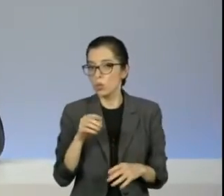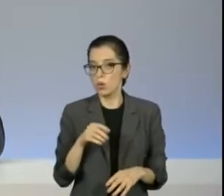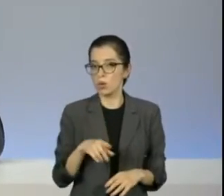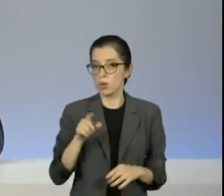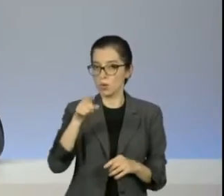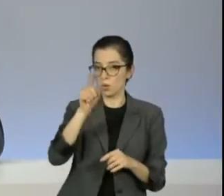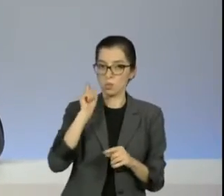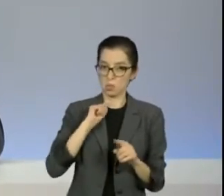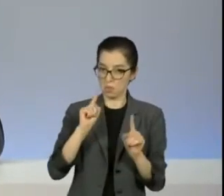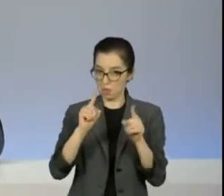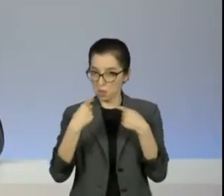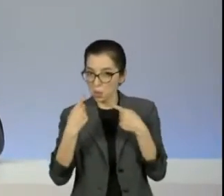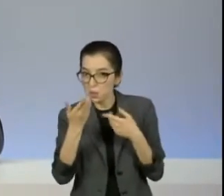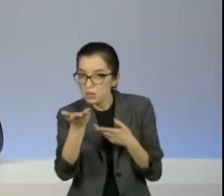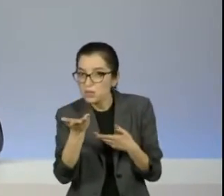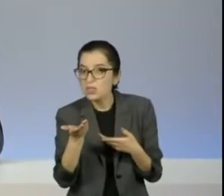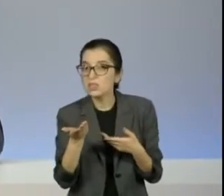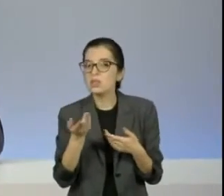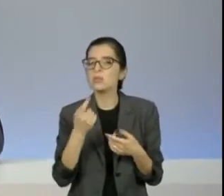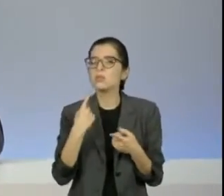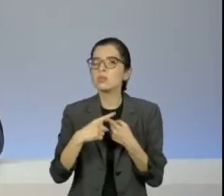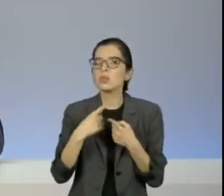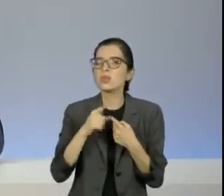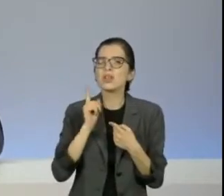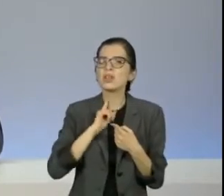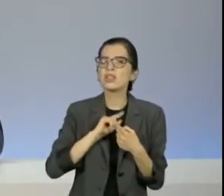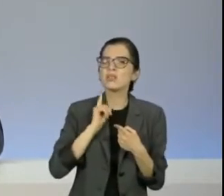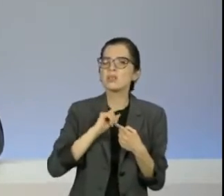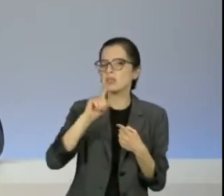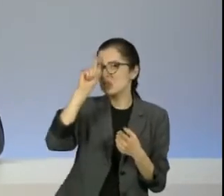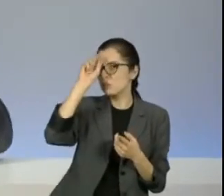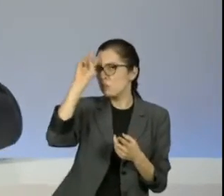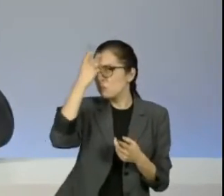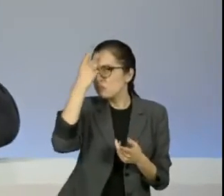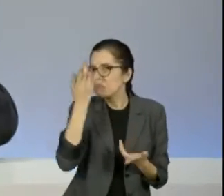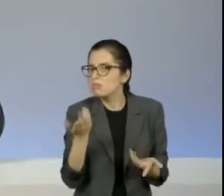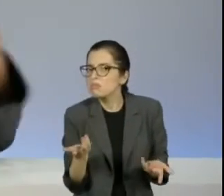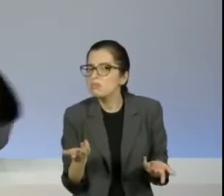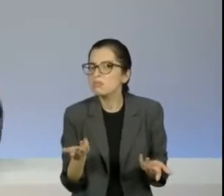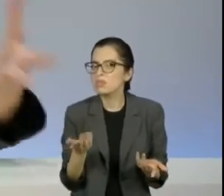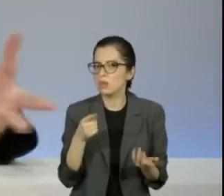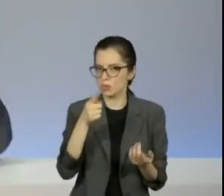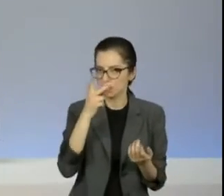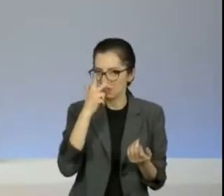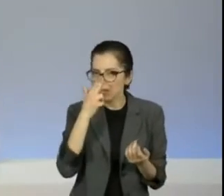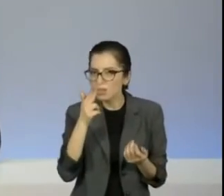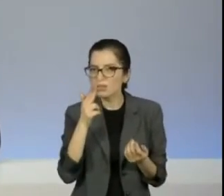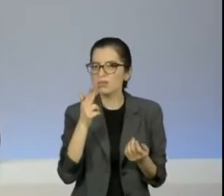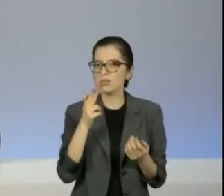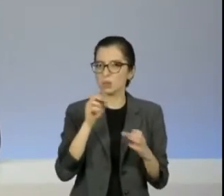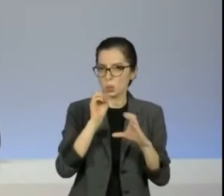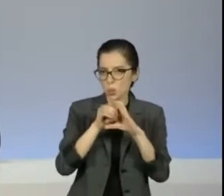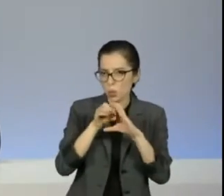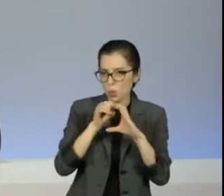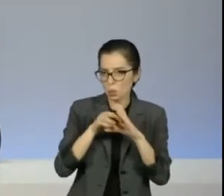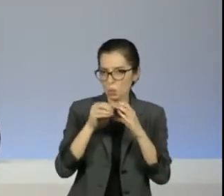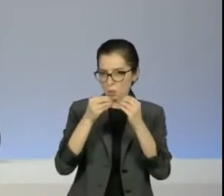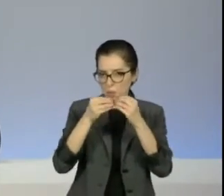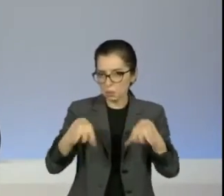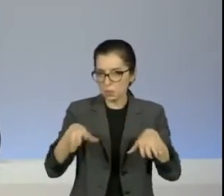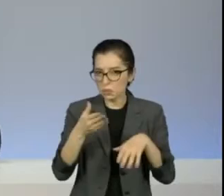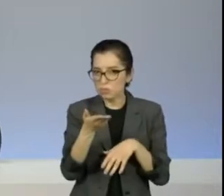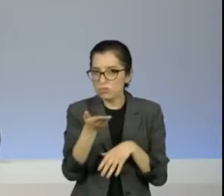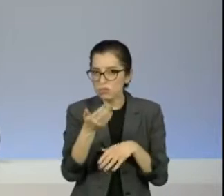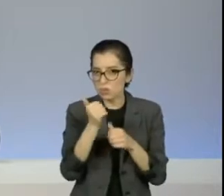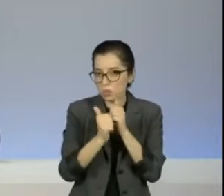que o Flamengo fez que ele mudou de lado? Por que ele mudou de lado? O senhor ainda acha que a Globo está estragando essa questão